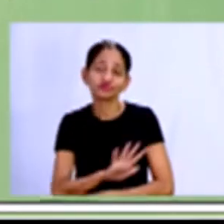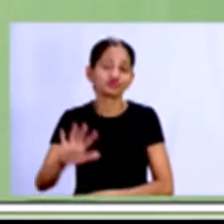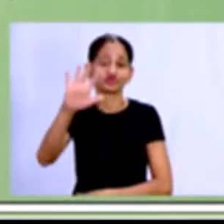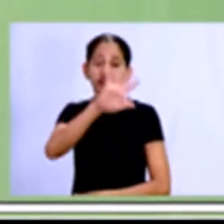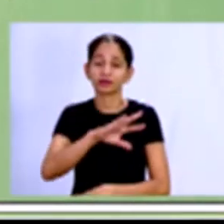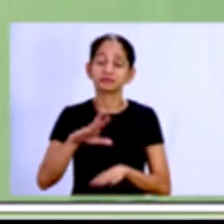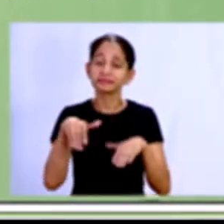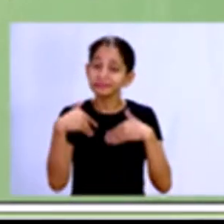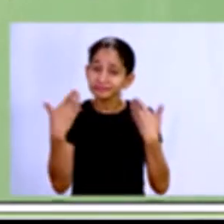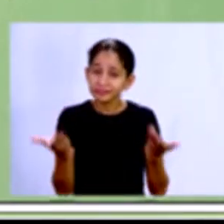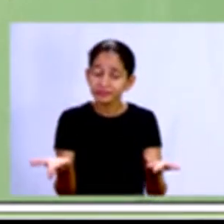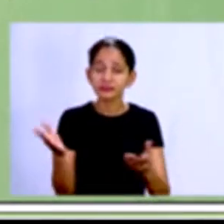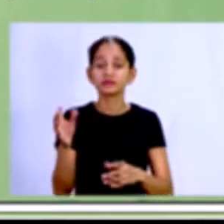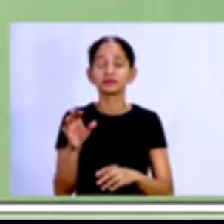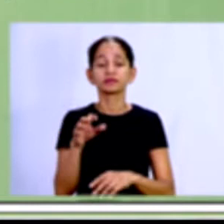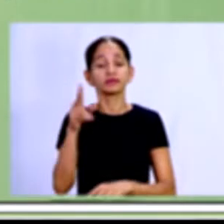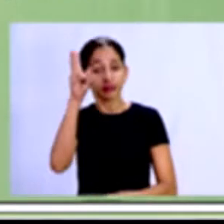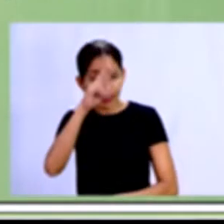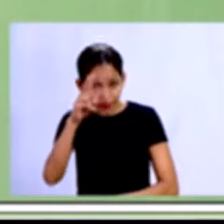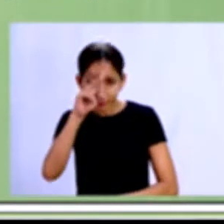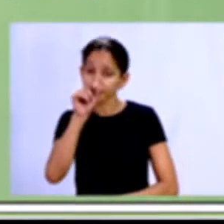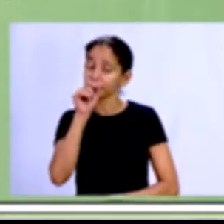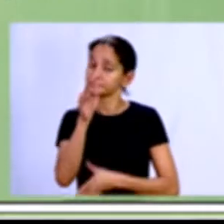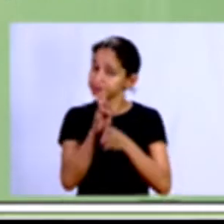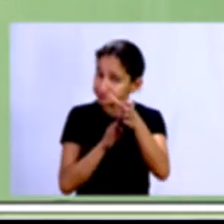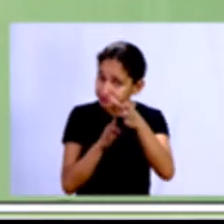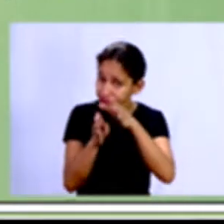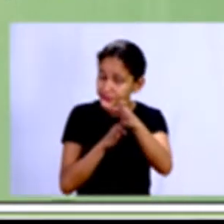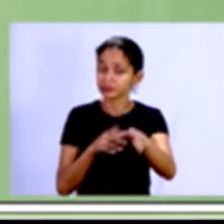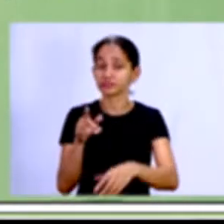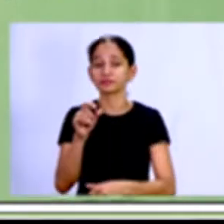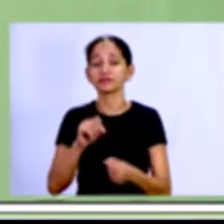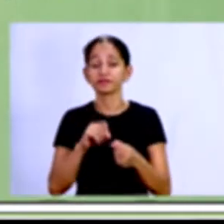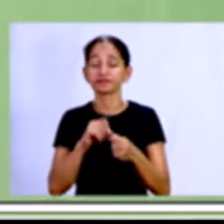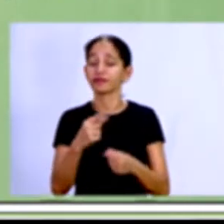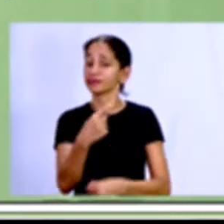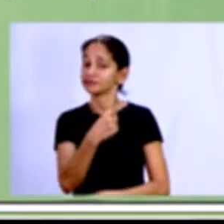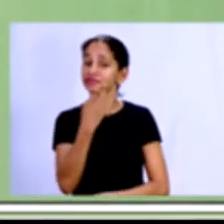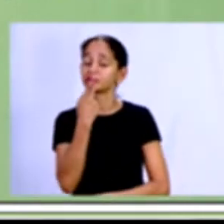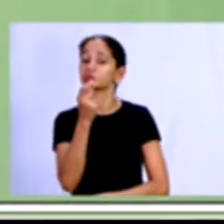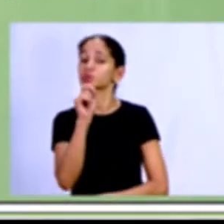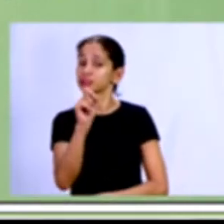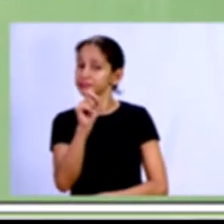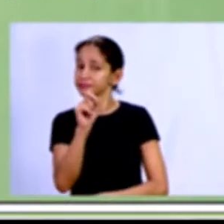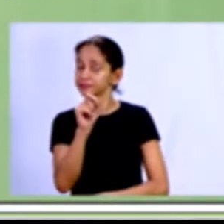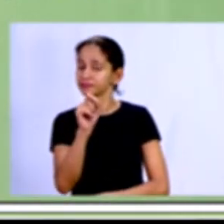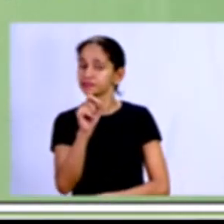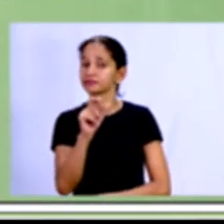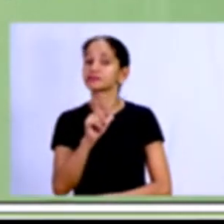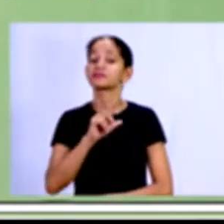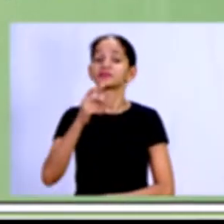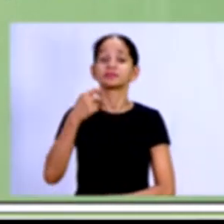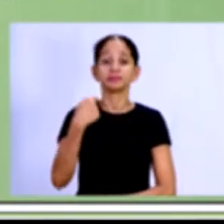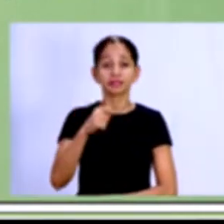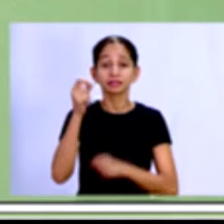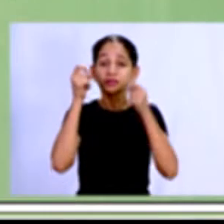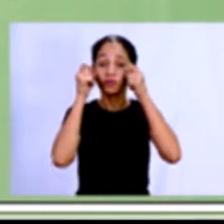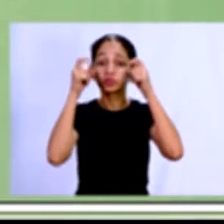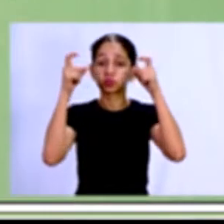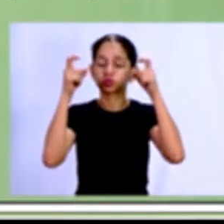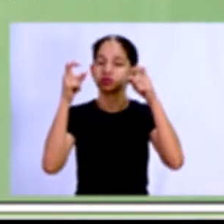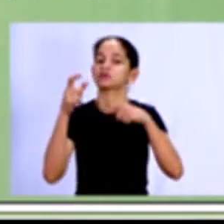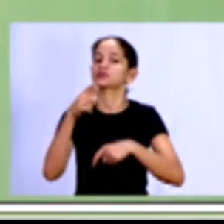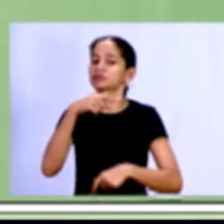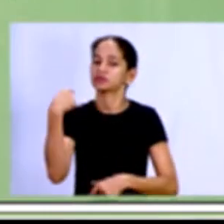esse tipo de lembrança que o professor Jonimar fez é uma coisa que nós devemos nos alertar para